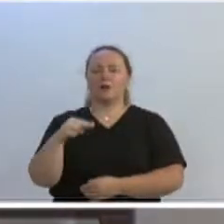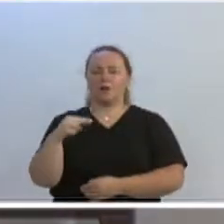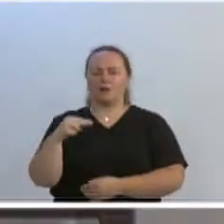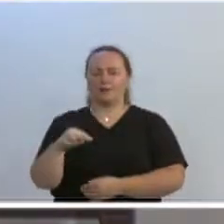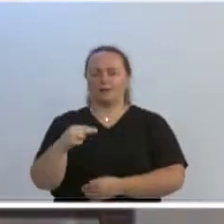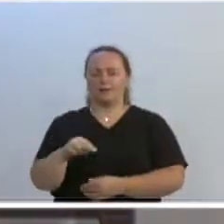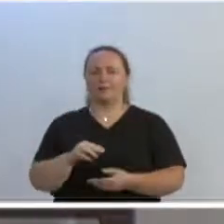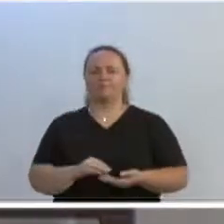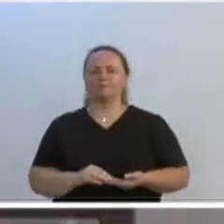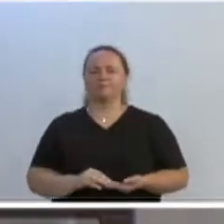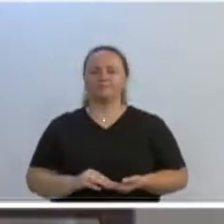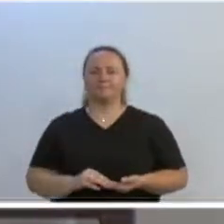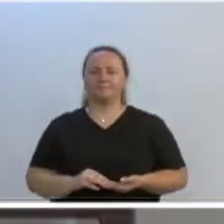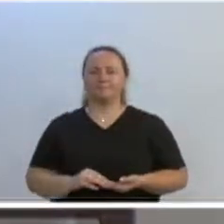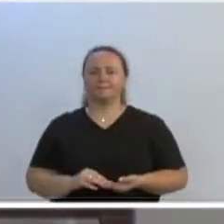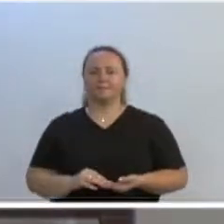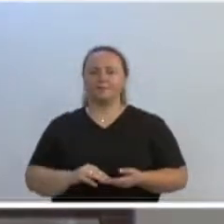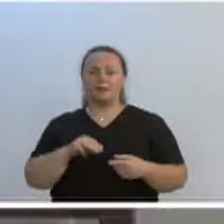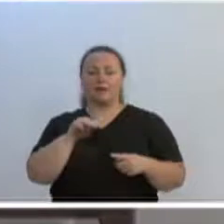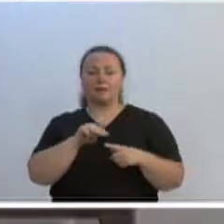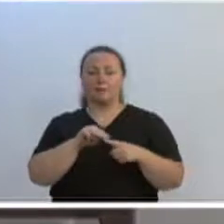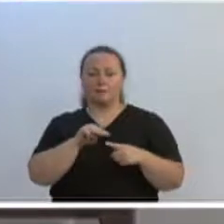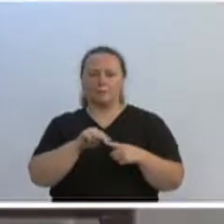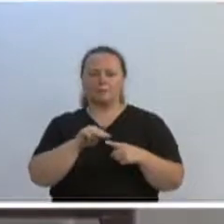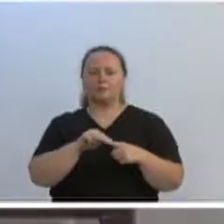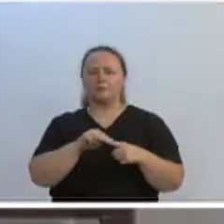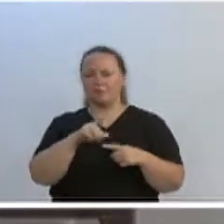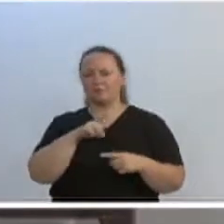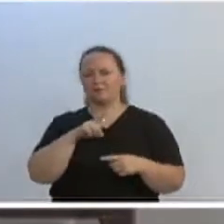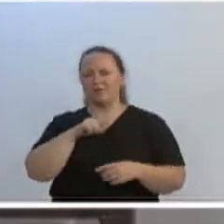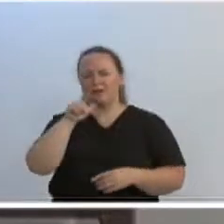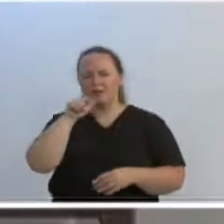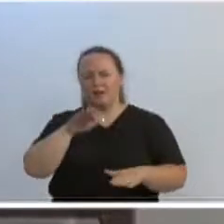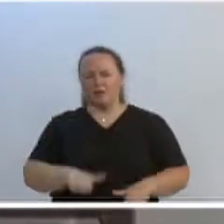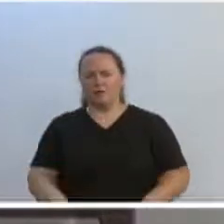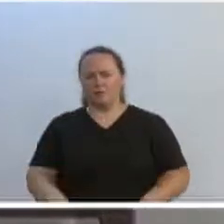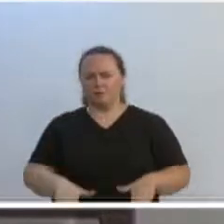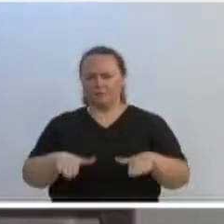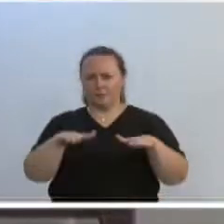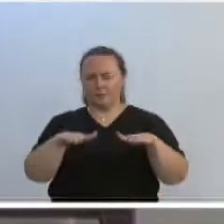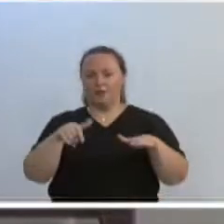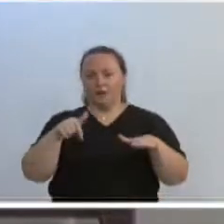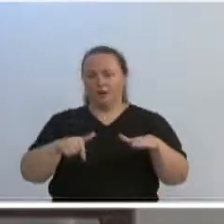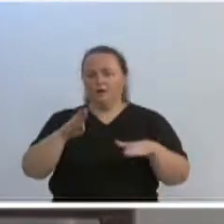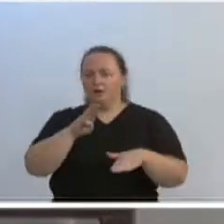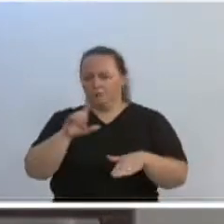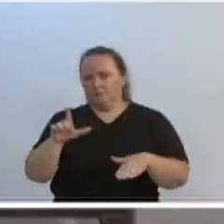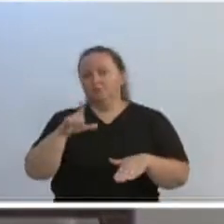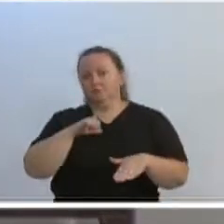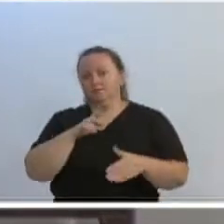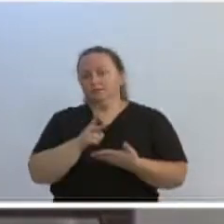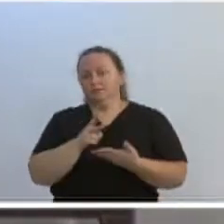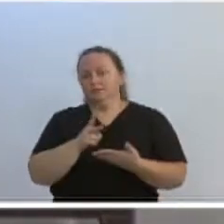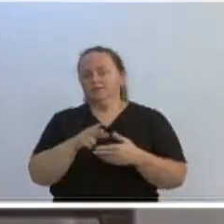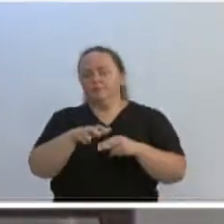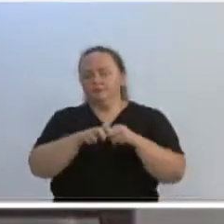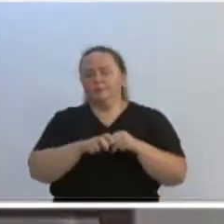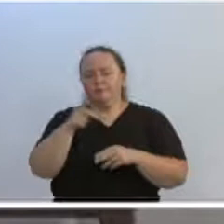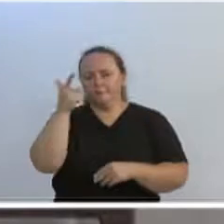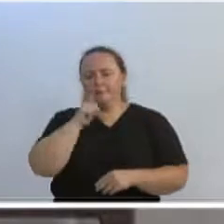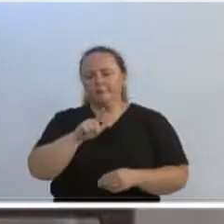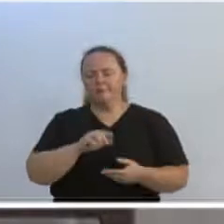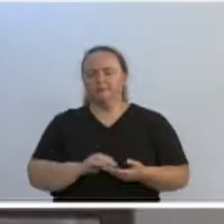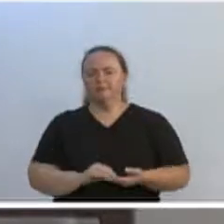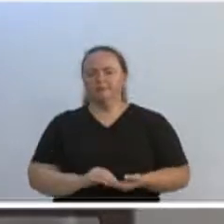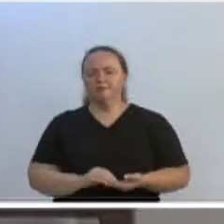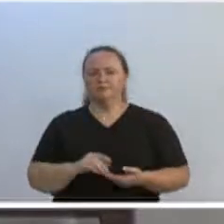vale destacar que os municípios atingidos por enchentes que em nosso caso tem prioridade o cartão reforma é um auxílio auxílio